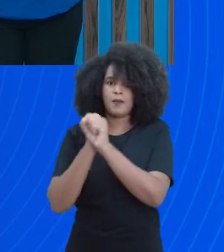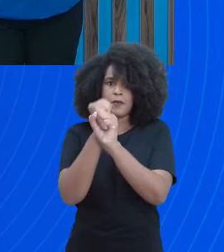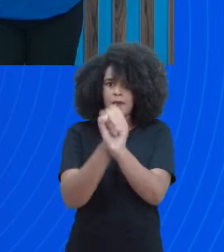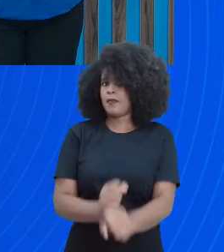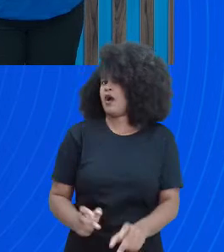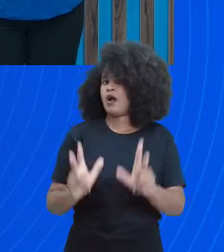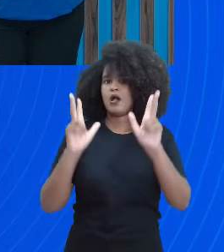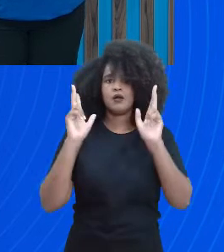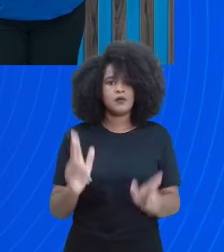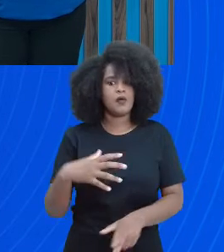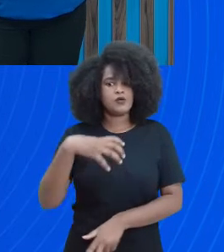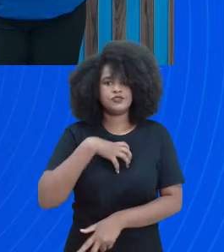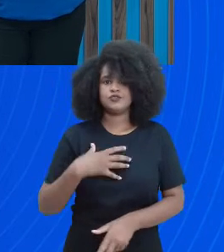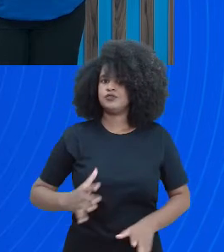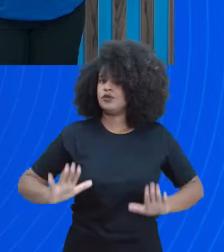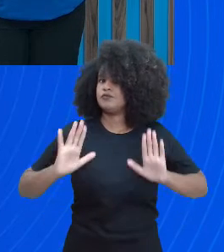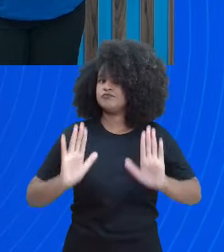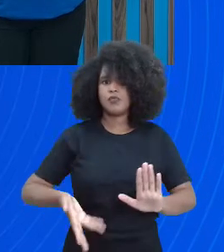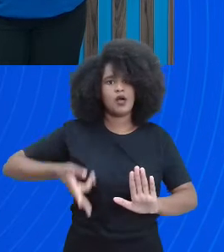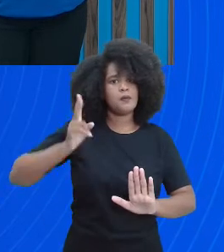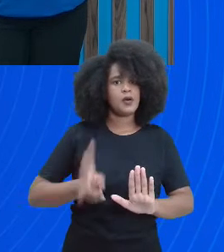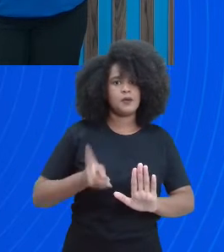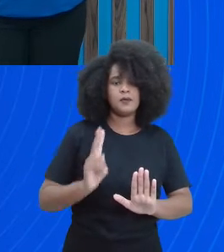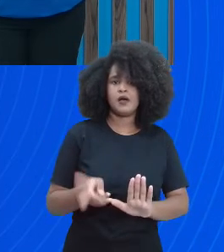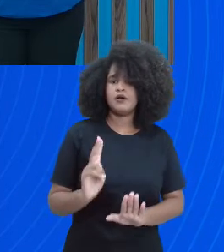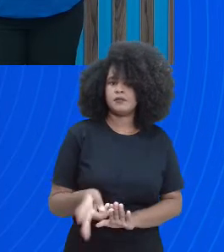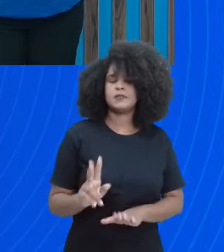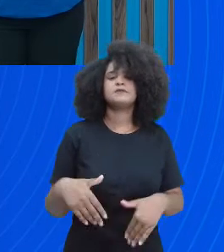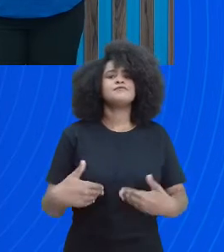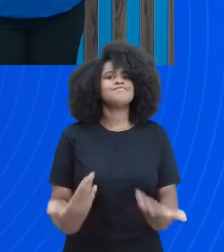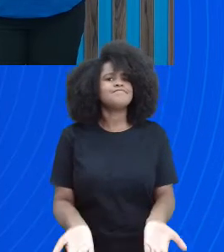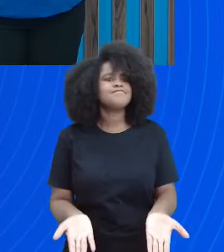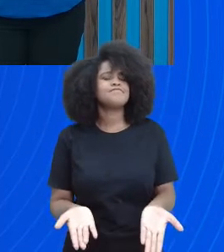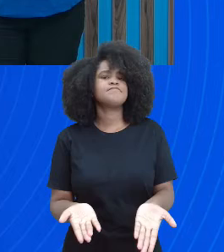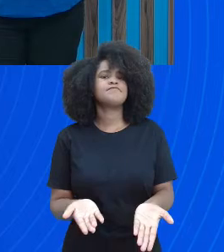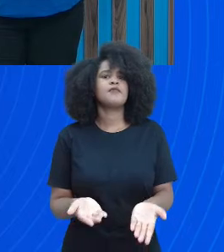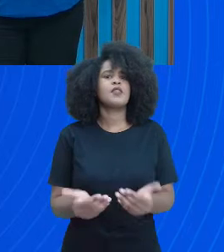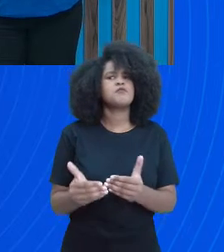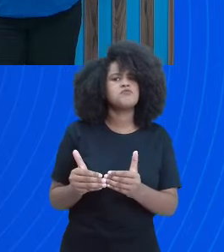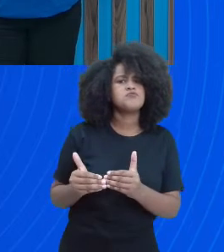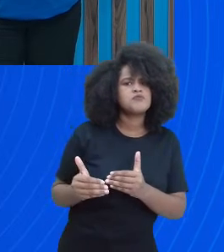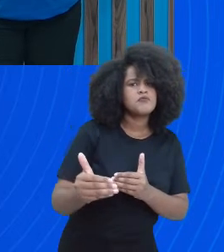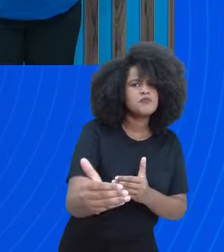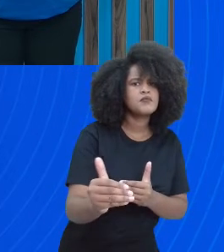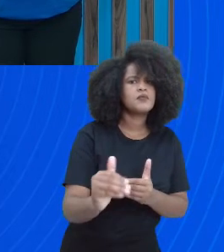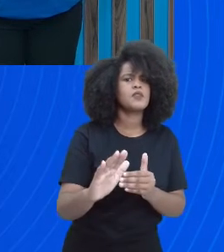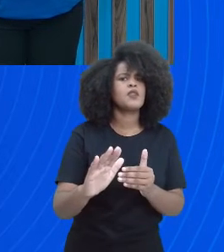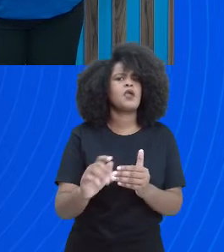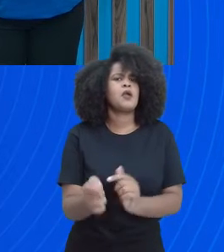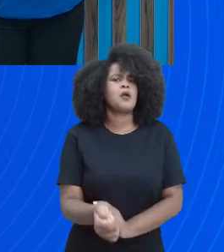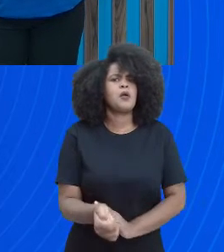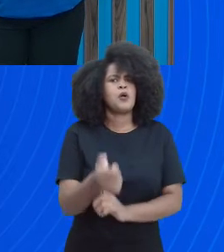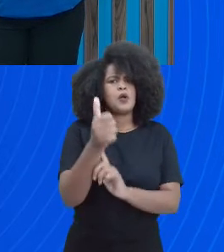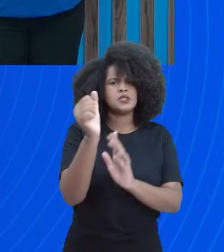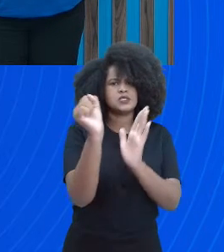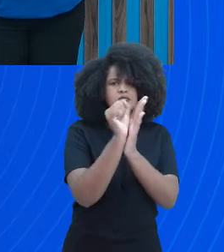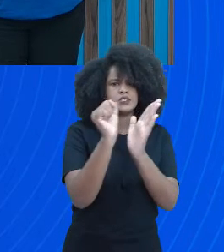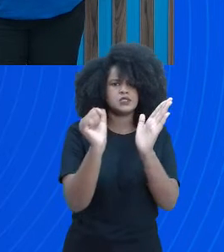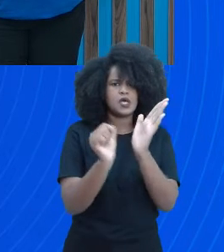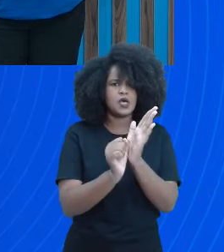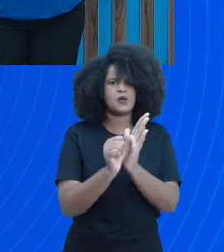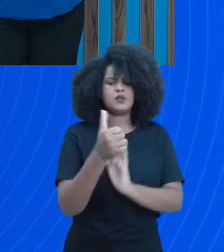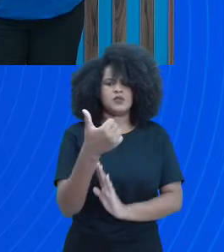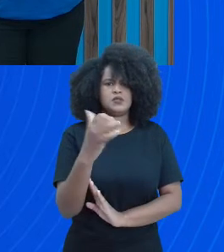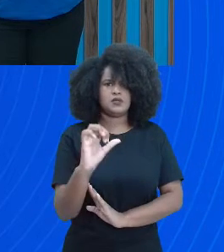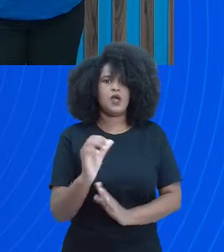mesma forma, tá? Então, isso ficou, né, até quase agora, né, no século, metade do século